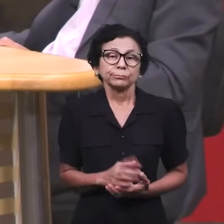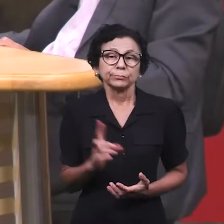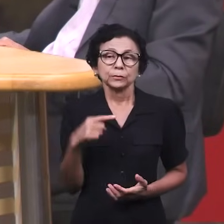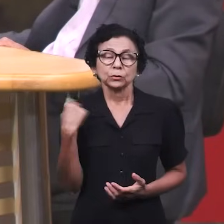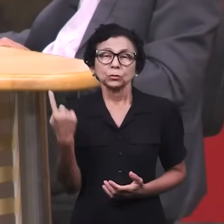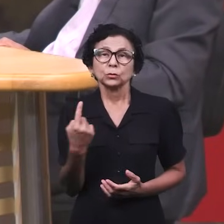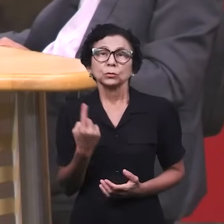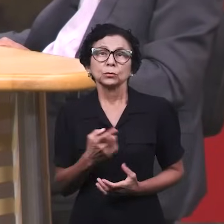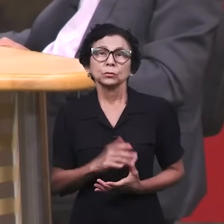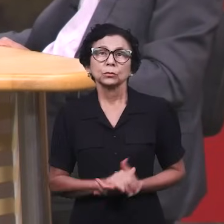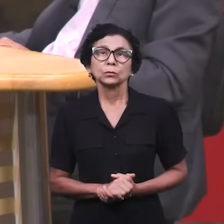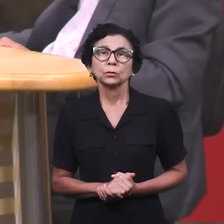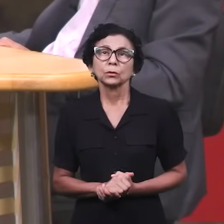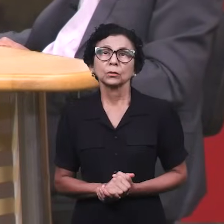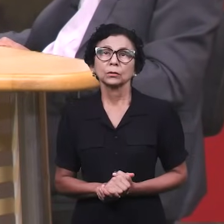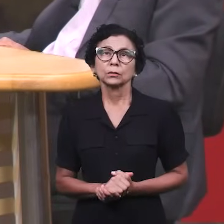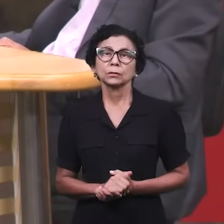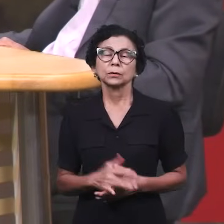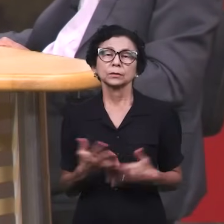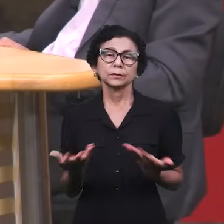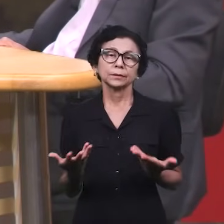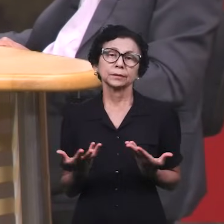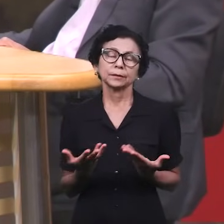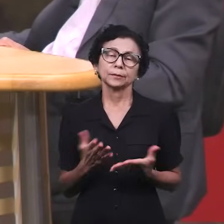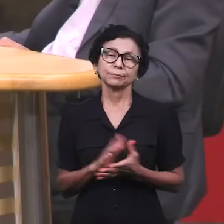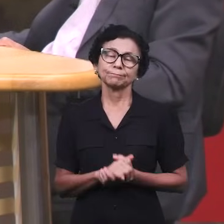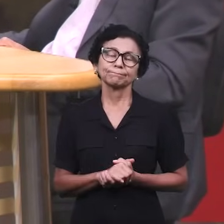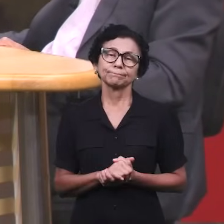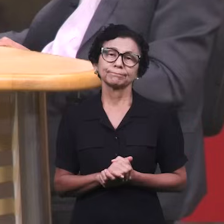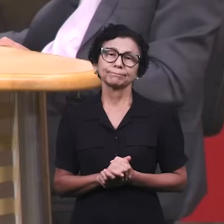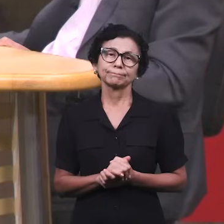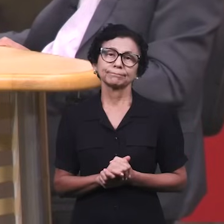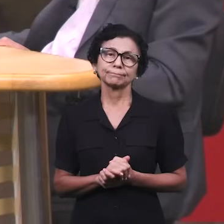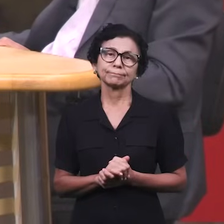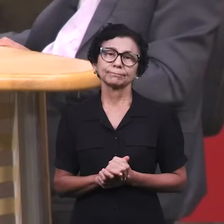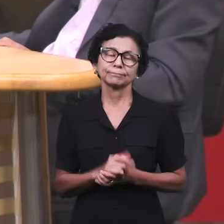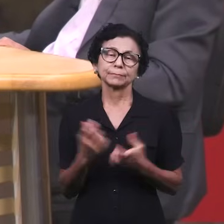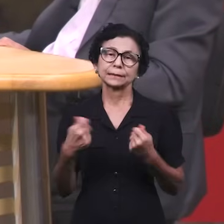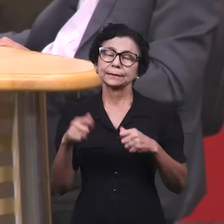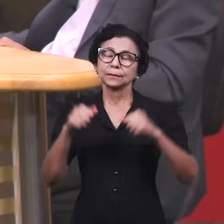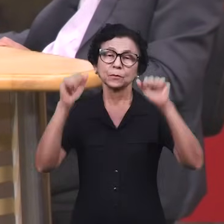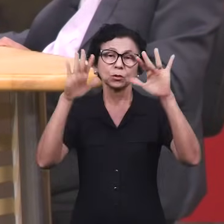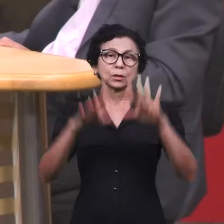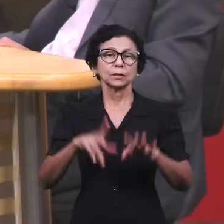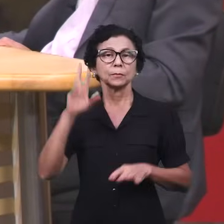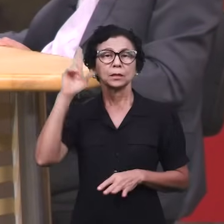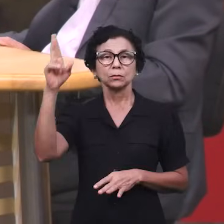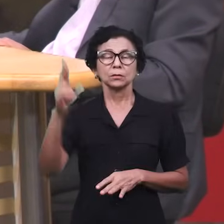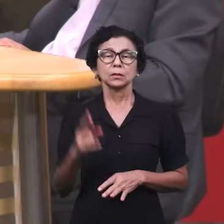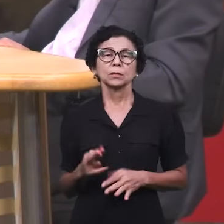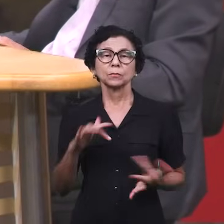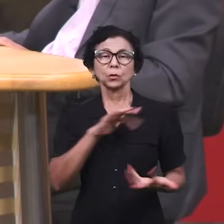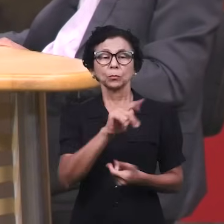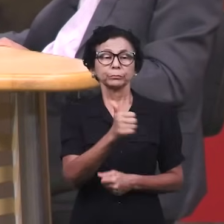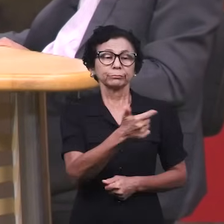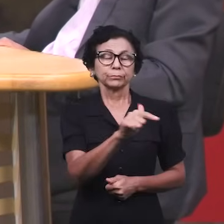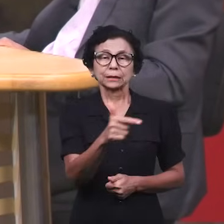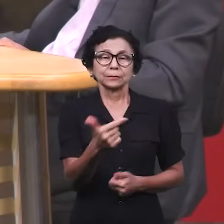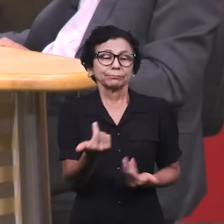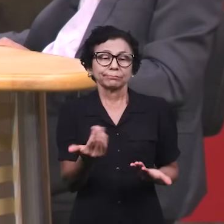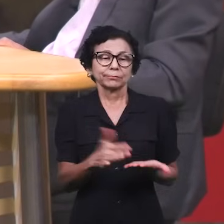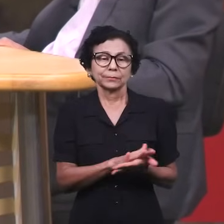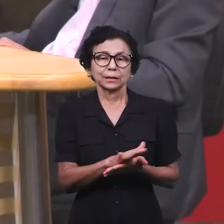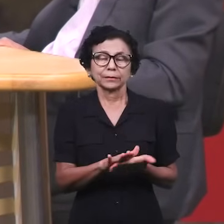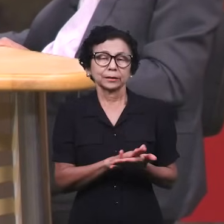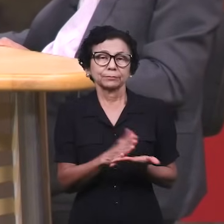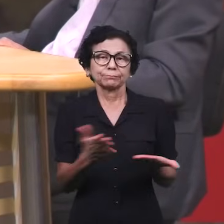temos essa bênção espiritual maravilhosa agora uma coisa Fernando eh nós estávamos levantando aqui a data de